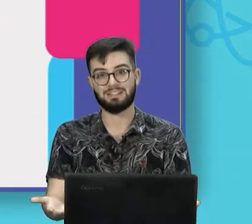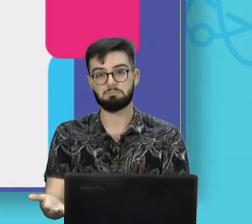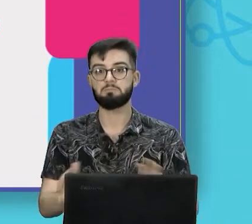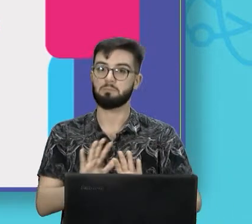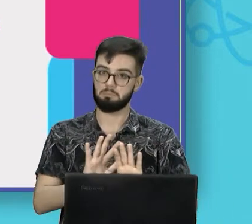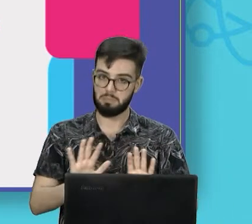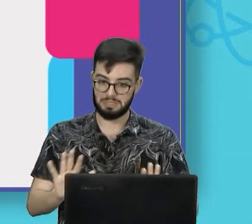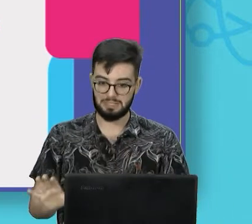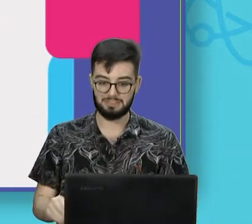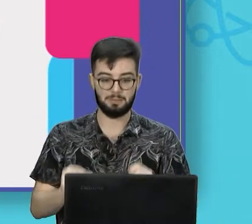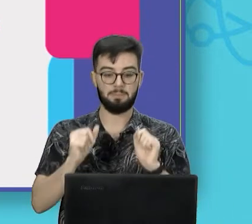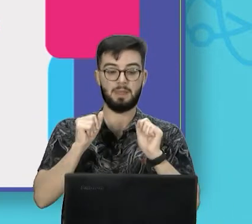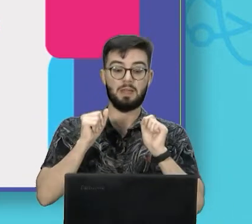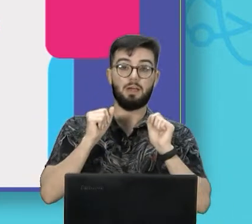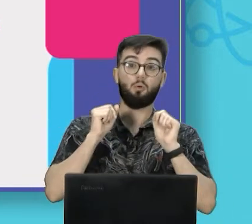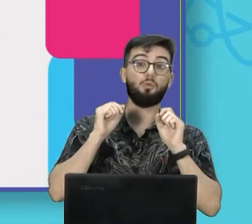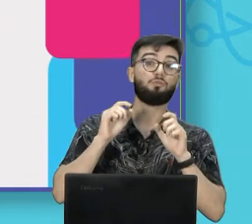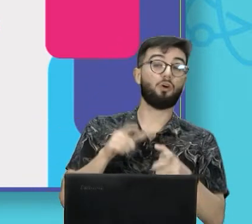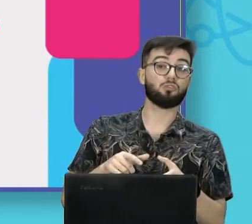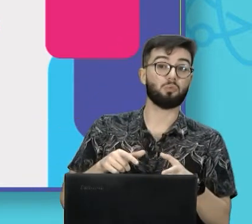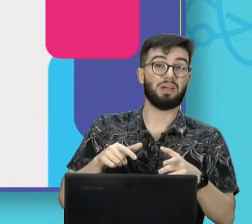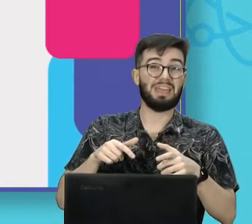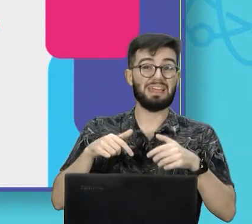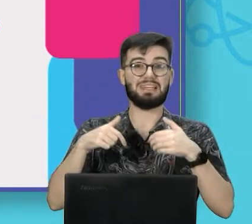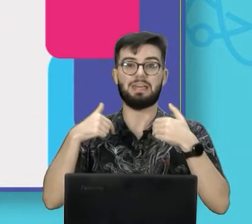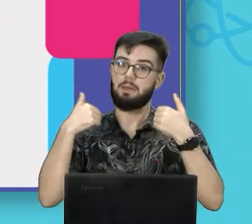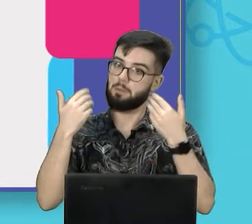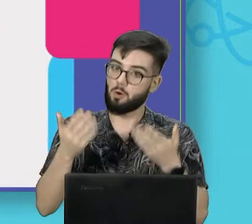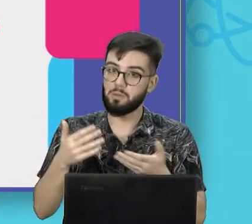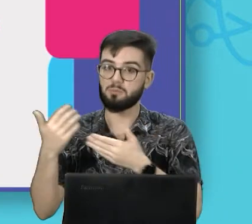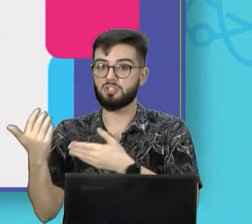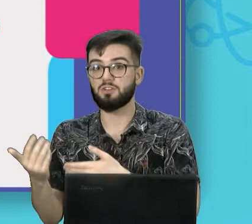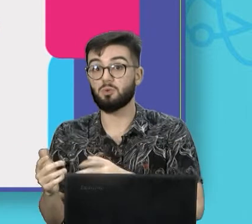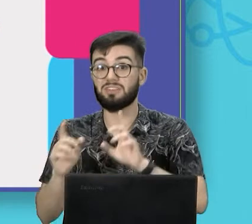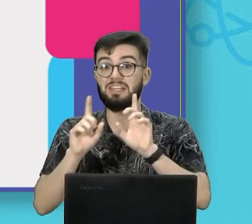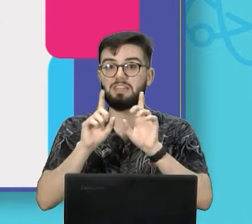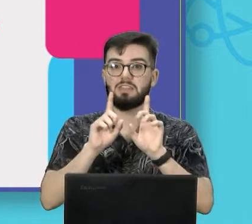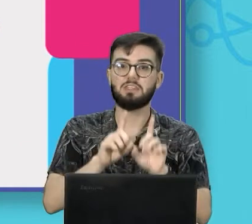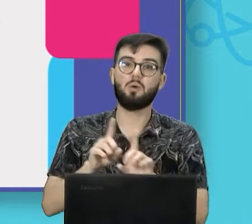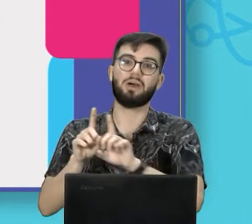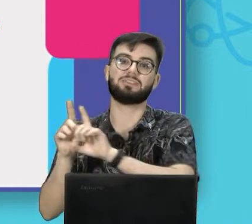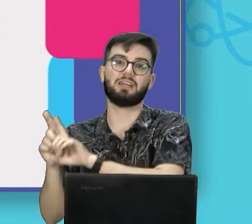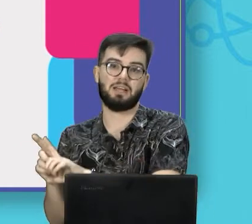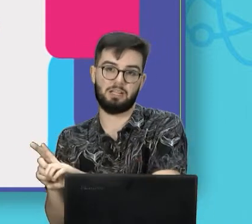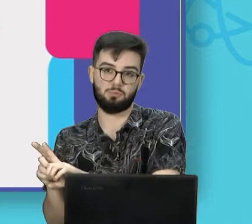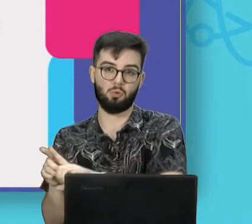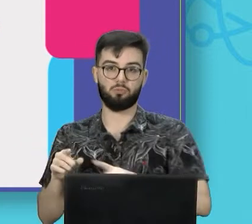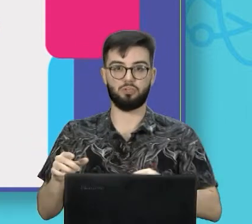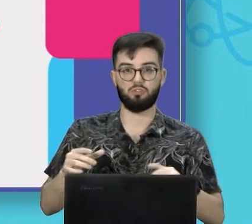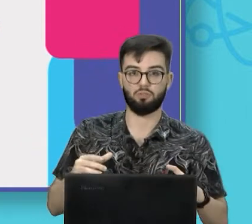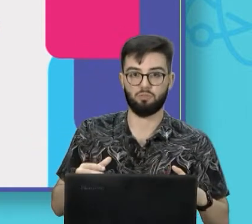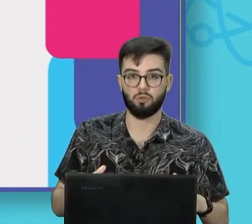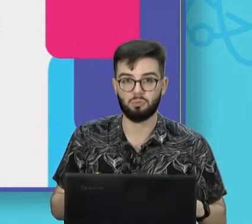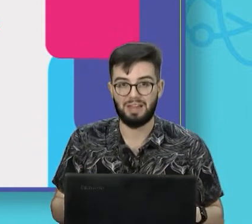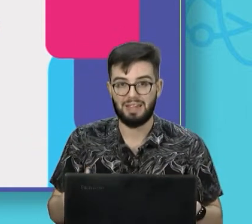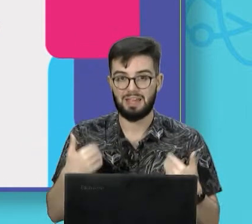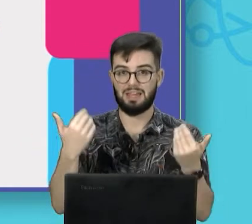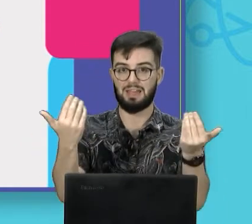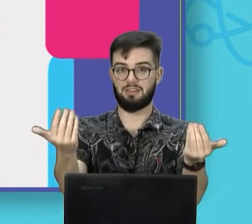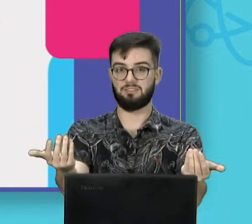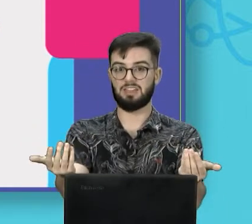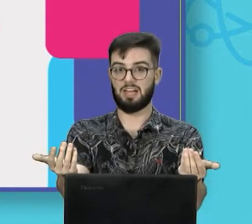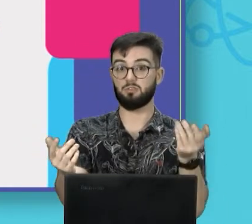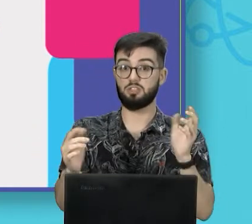critério de renda Beleza o voto ele é para homens mais dividir ele não é secreto ou seja seu